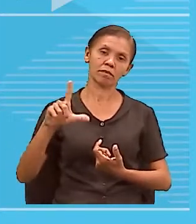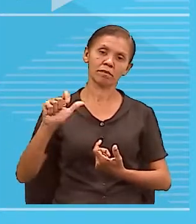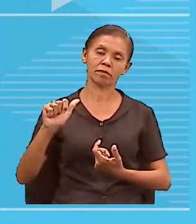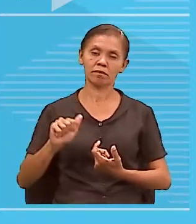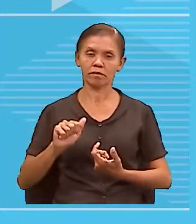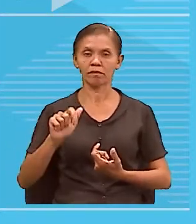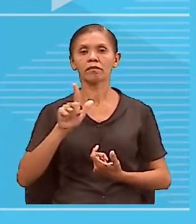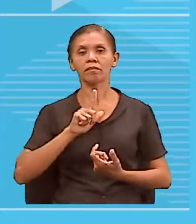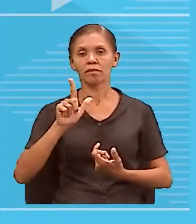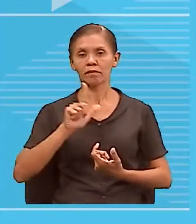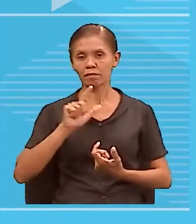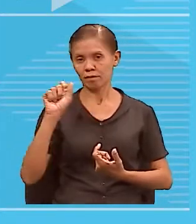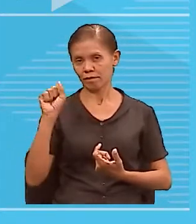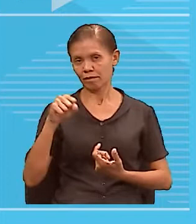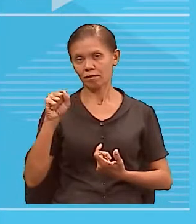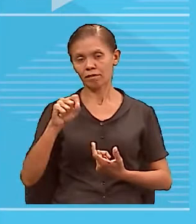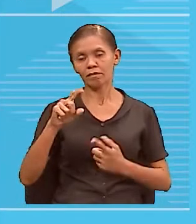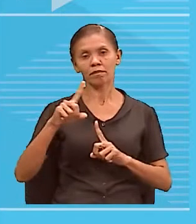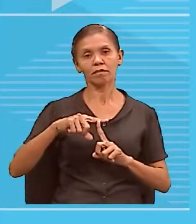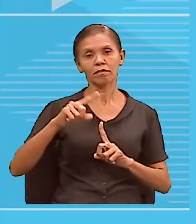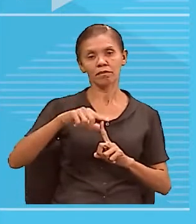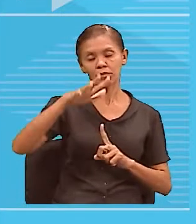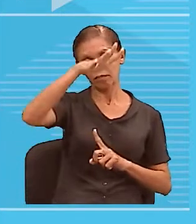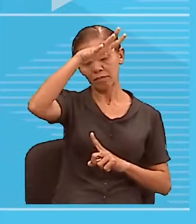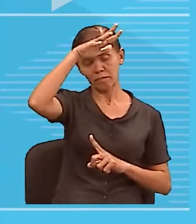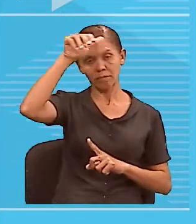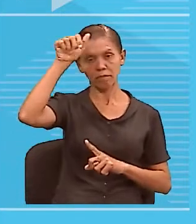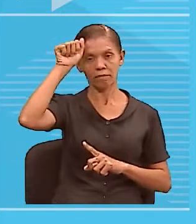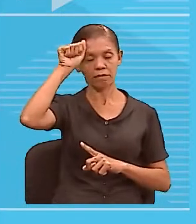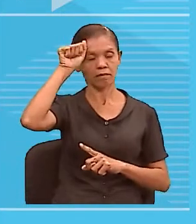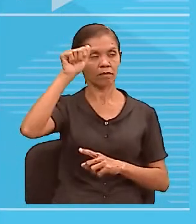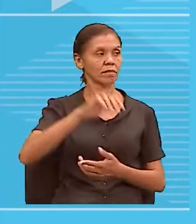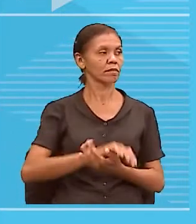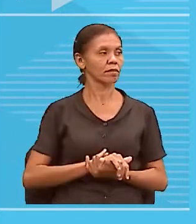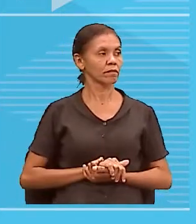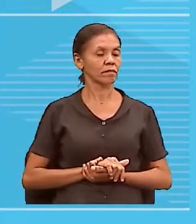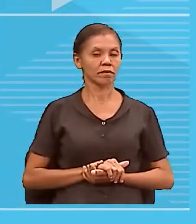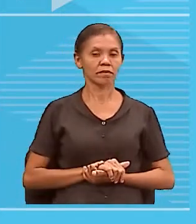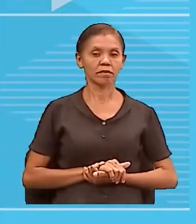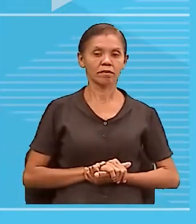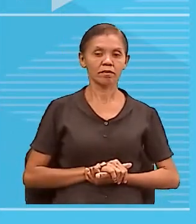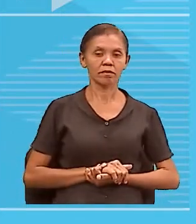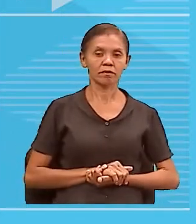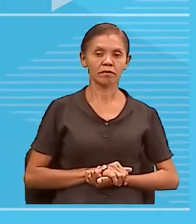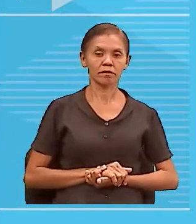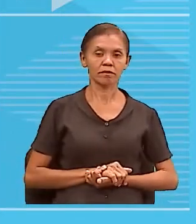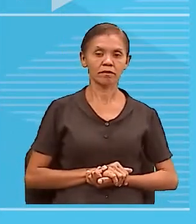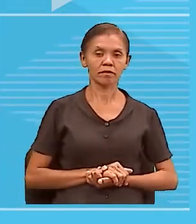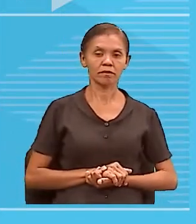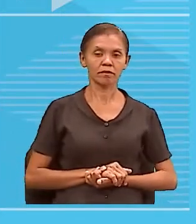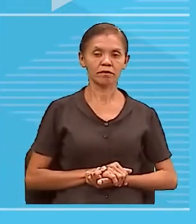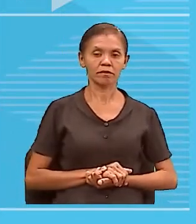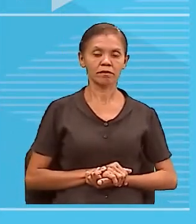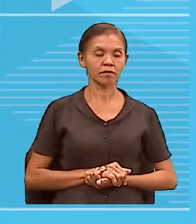aparecer esse refrigerante é enfim a letra